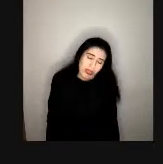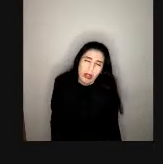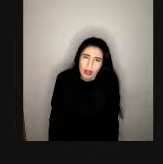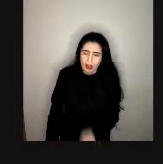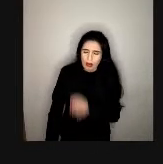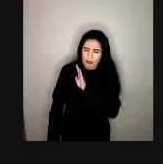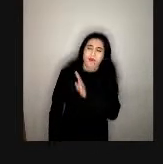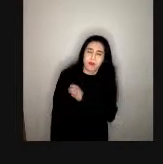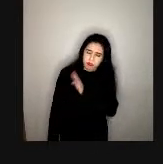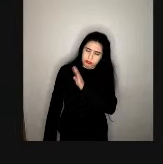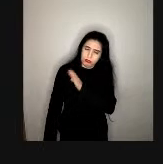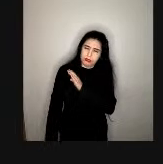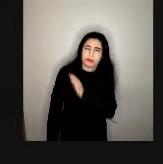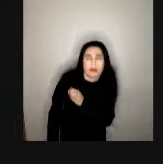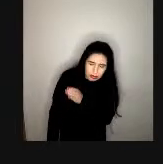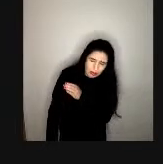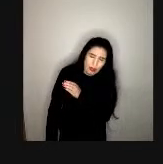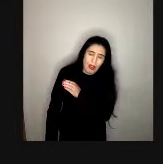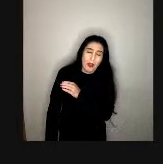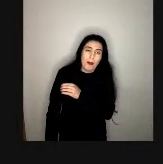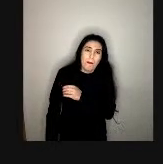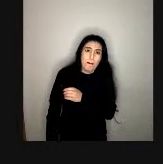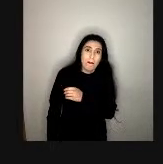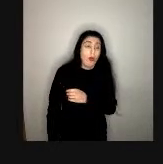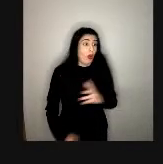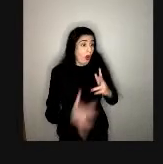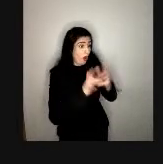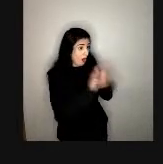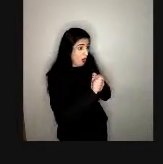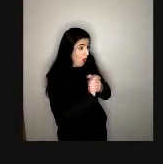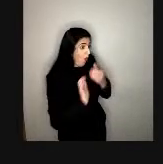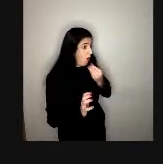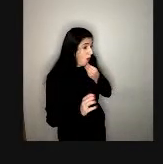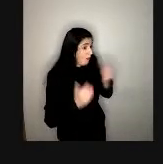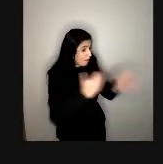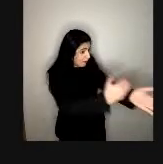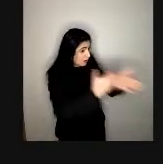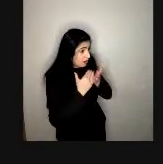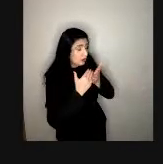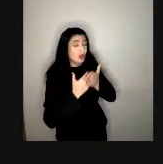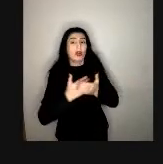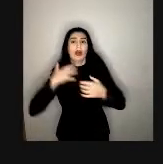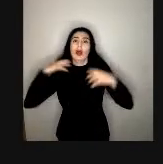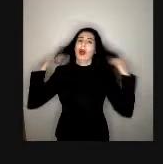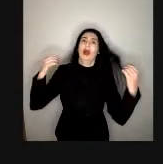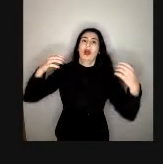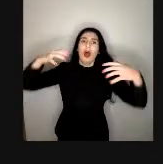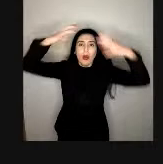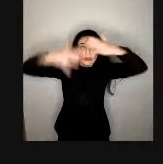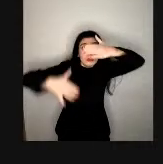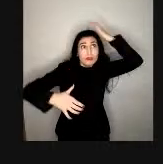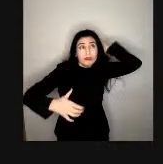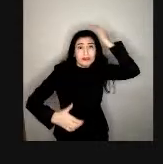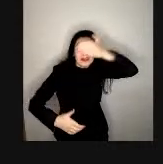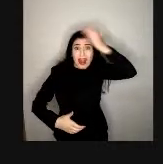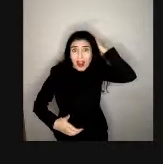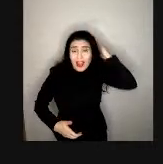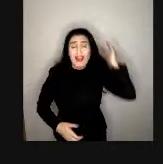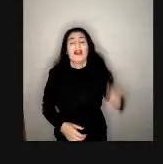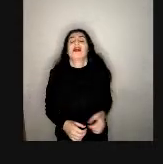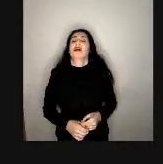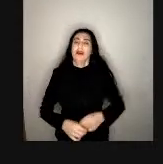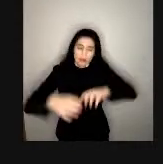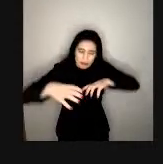o maridão. Eu operei, eu fiz radioterapia, que me deixou careca toda de um lado, e há 1 ano e meio eu fiz